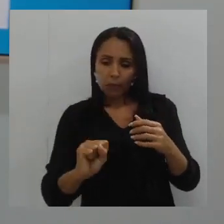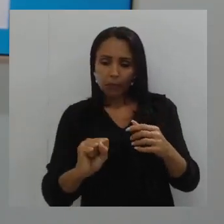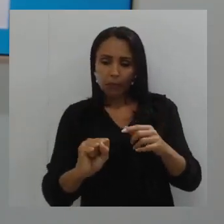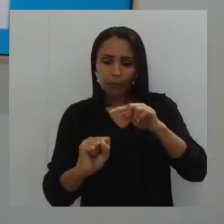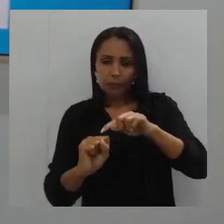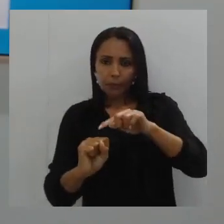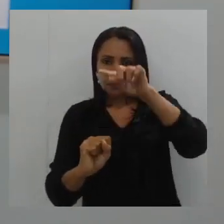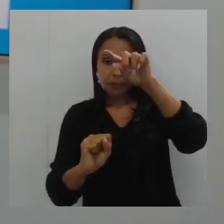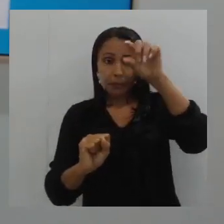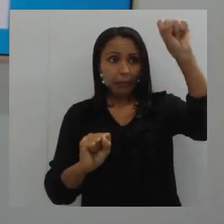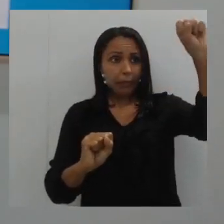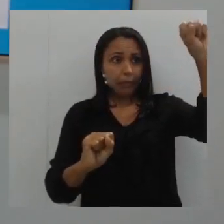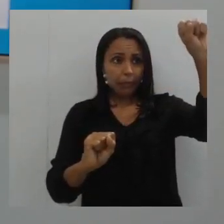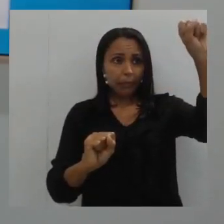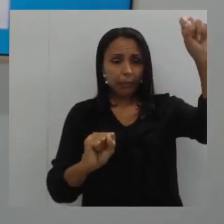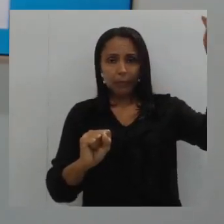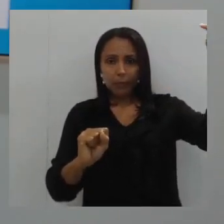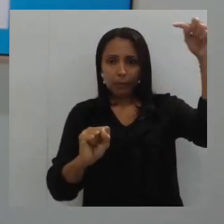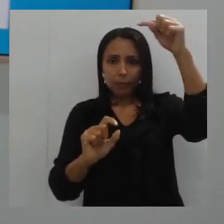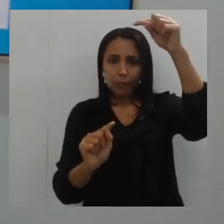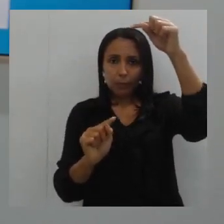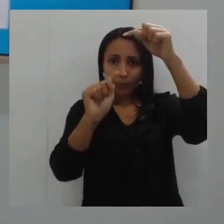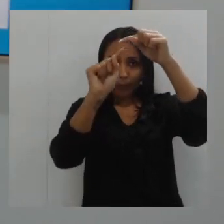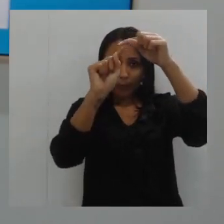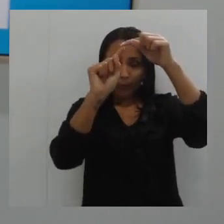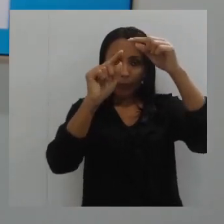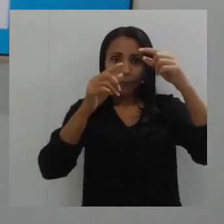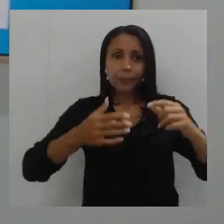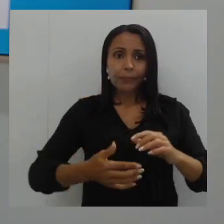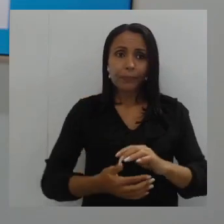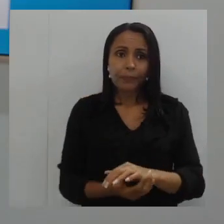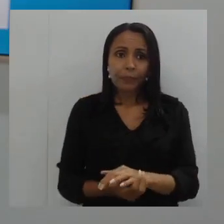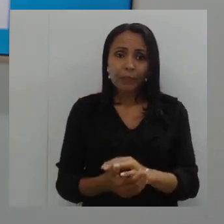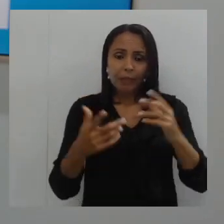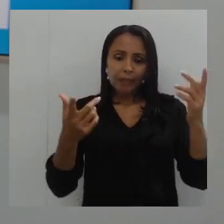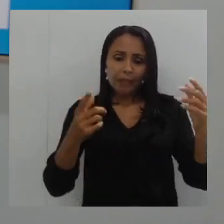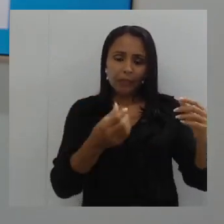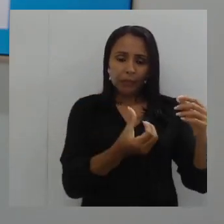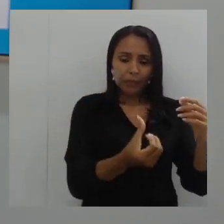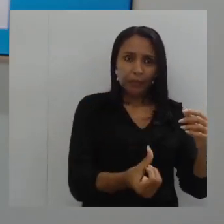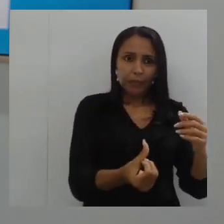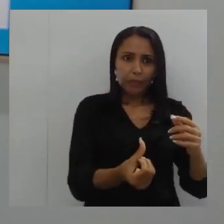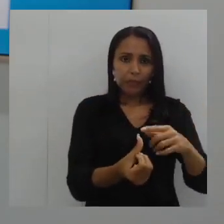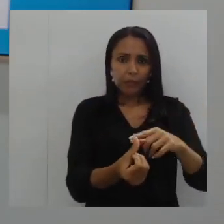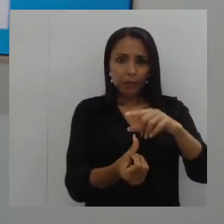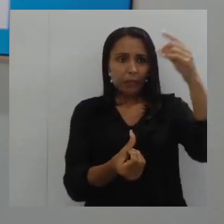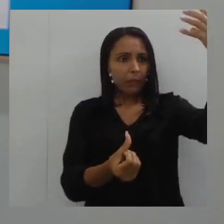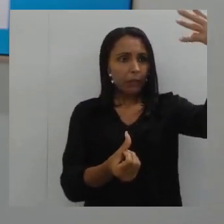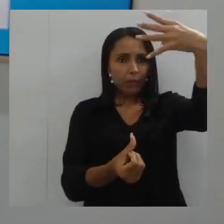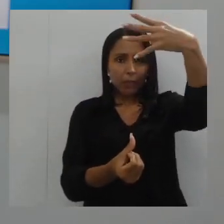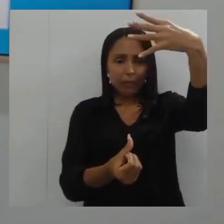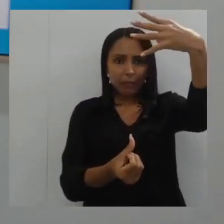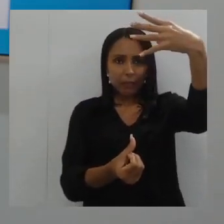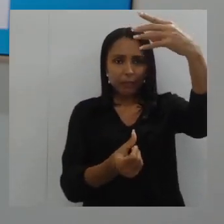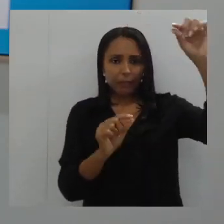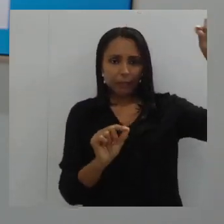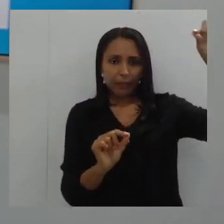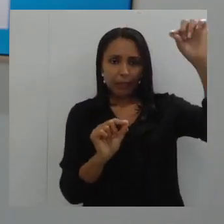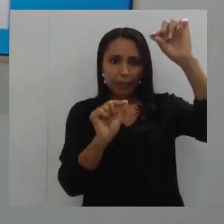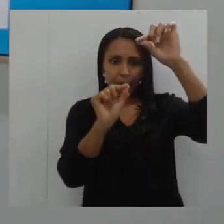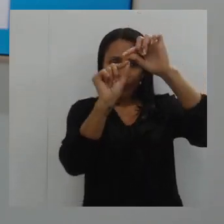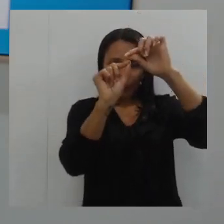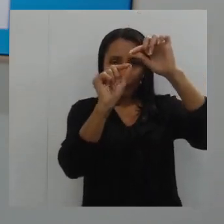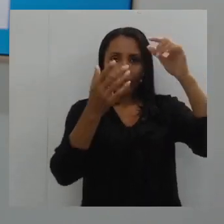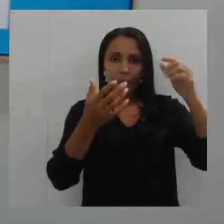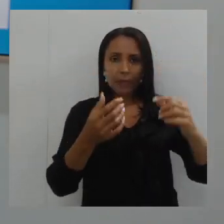daqui e 8 daqui. O próximo ponto que eu encontrei foi o ponto 6 daqui e o ponto 4 daqui. Então, eu já tenho